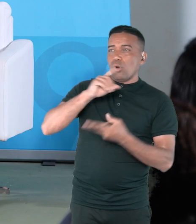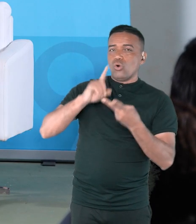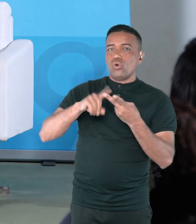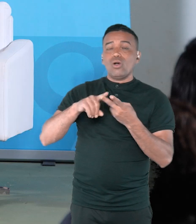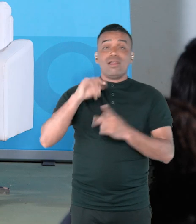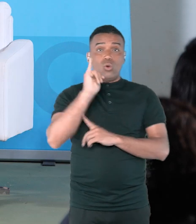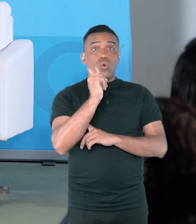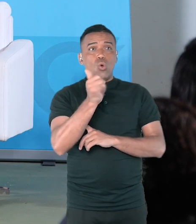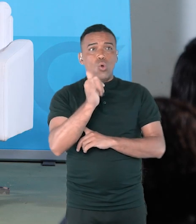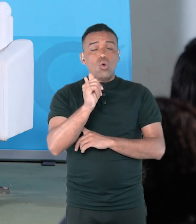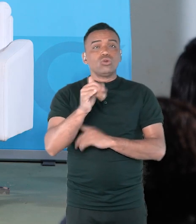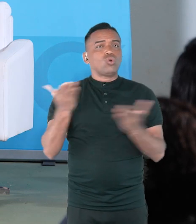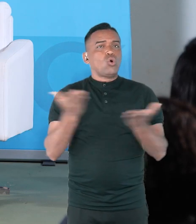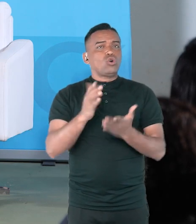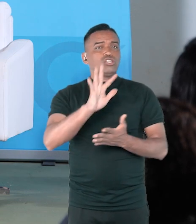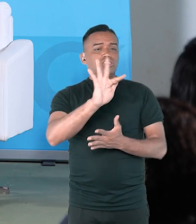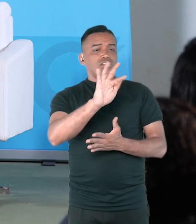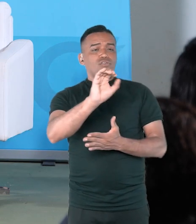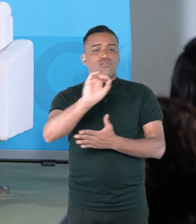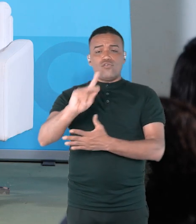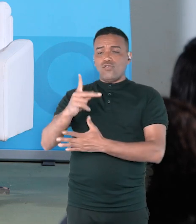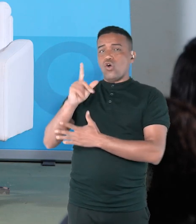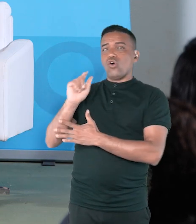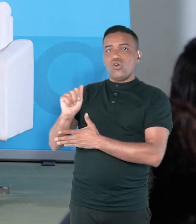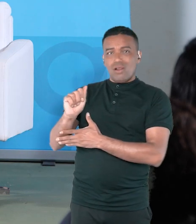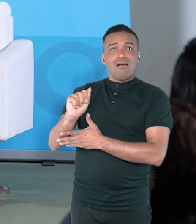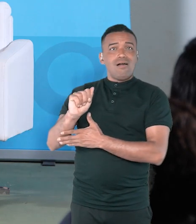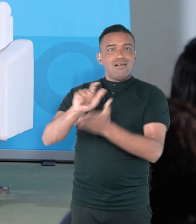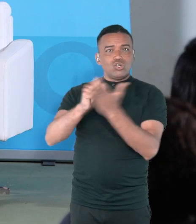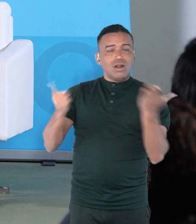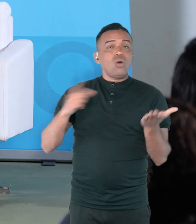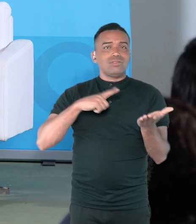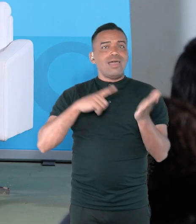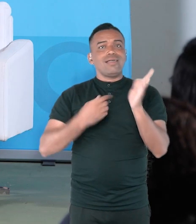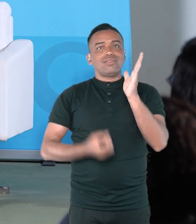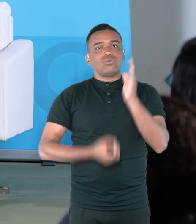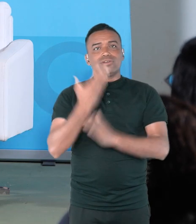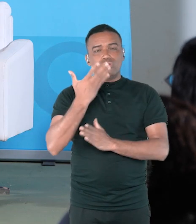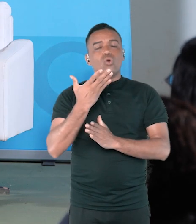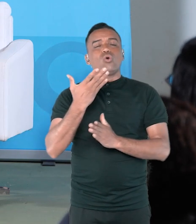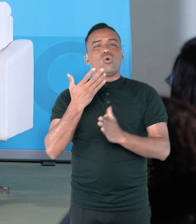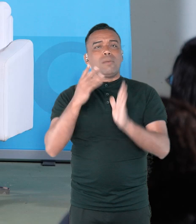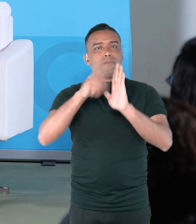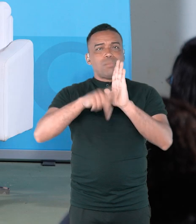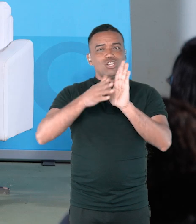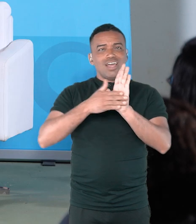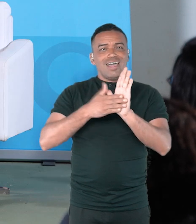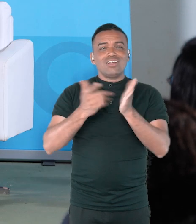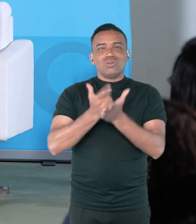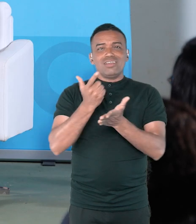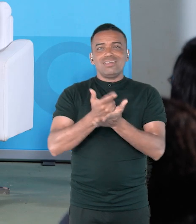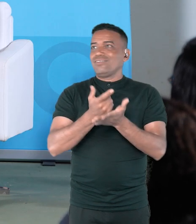Drummond, um pouco... Contos, por sinal, hoje a Folha traz uma página inteira com o Jiro Takahashi, que foi o editor que criou o Para Gostar de